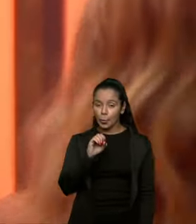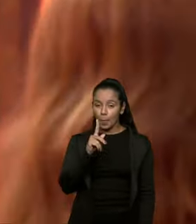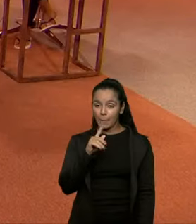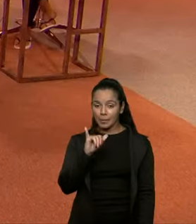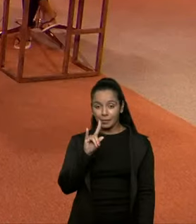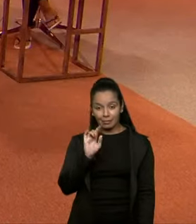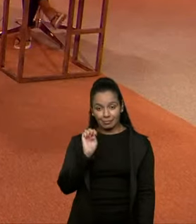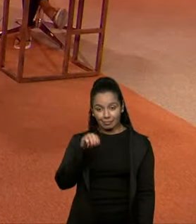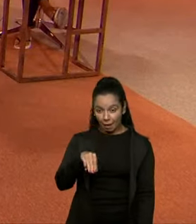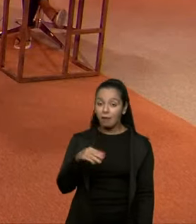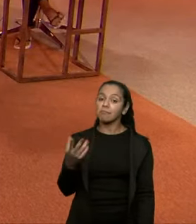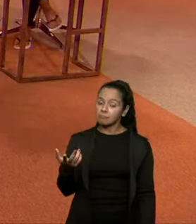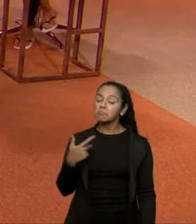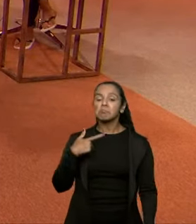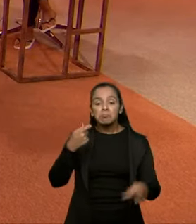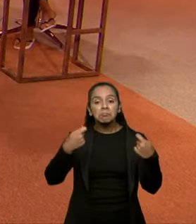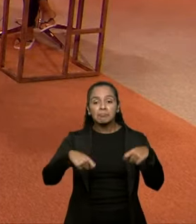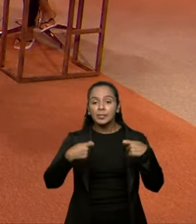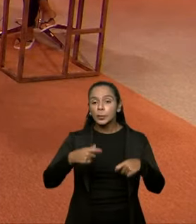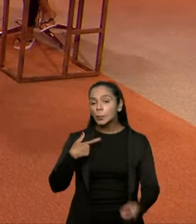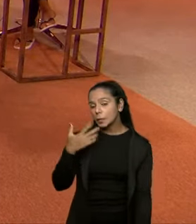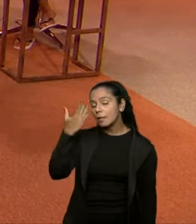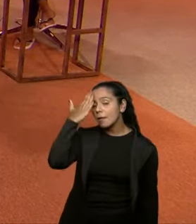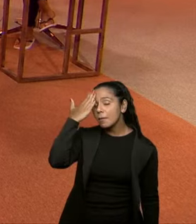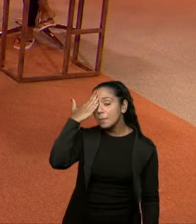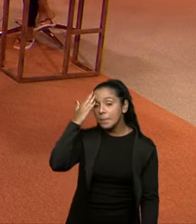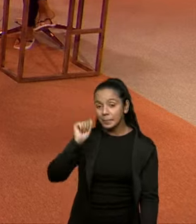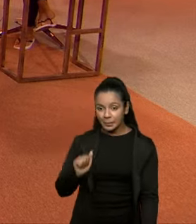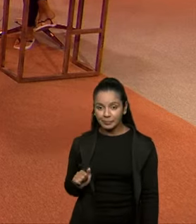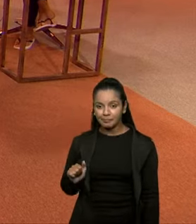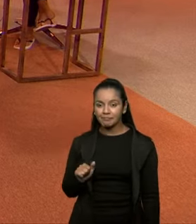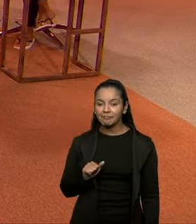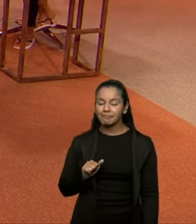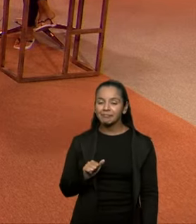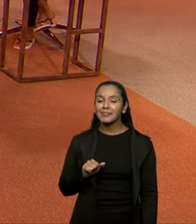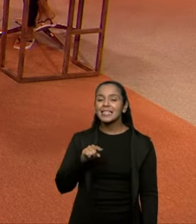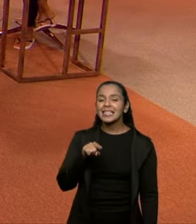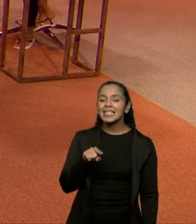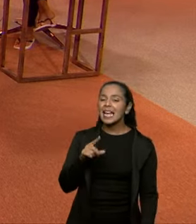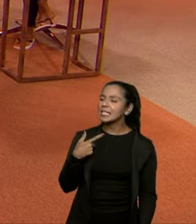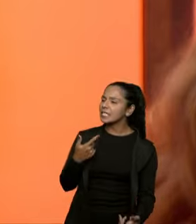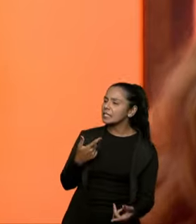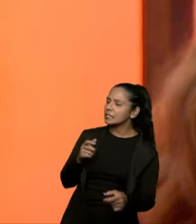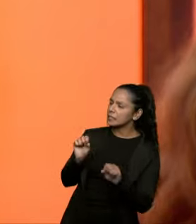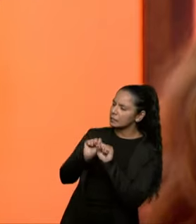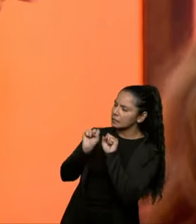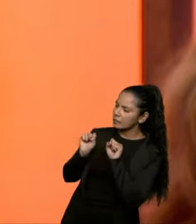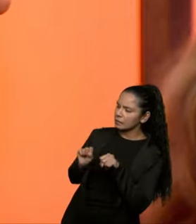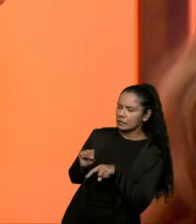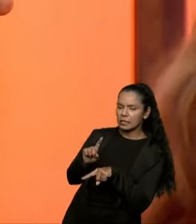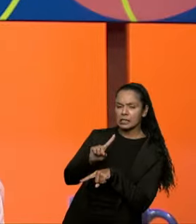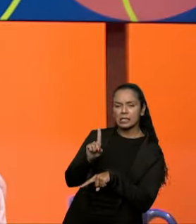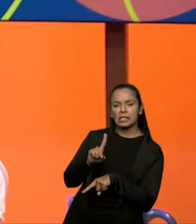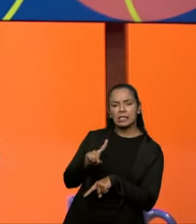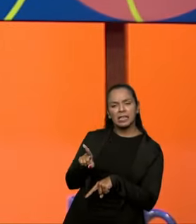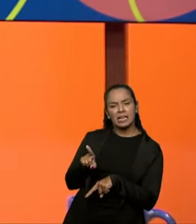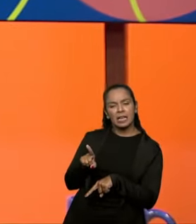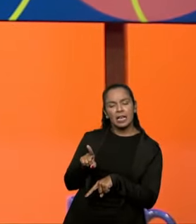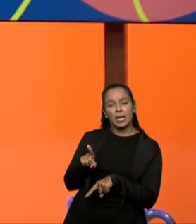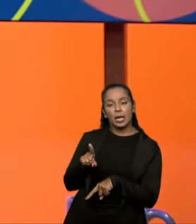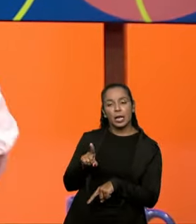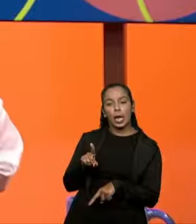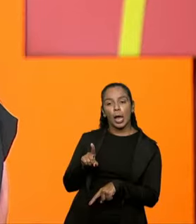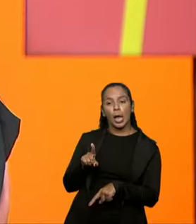Entendeu? Eu preciso saber o seguinte. Nesse sistema Z aí, meu irmão, nesse sistema Z aí. Drogas, né?